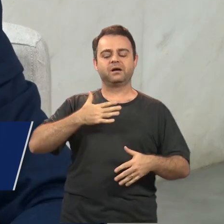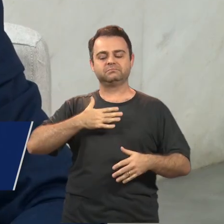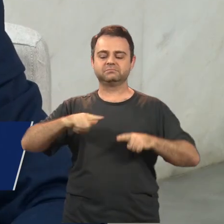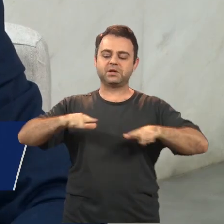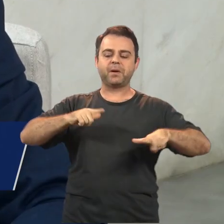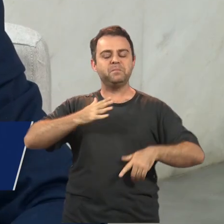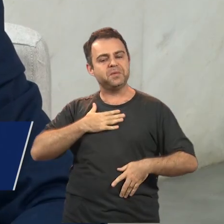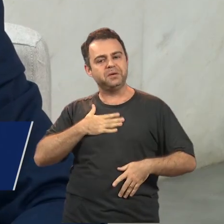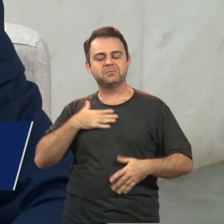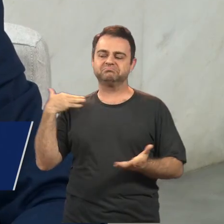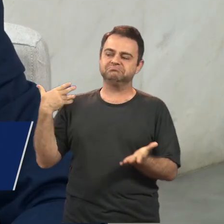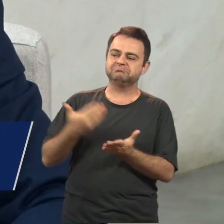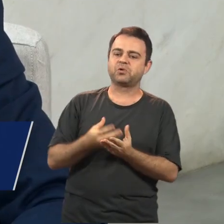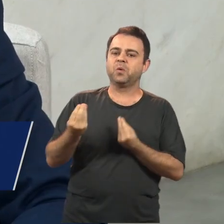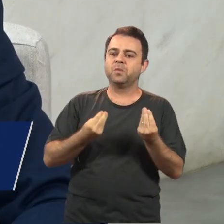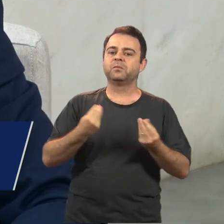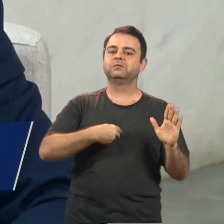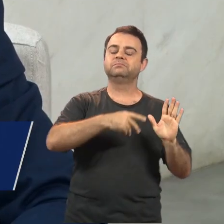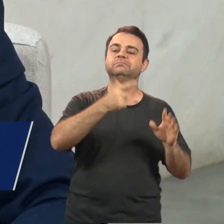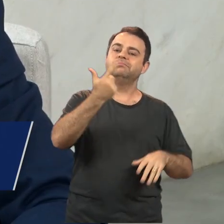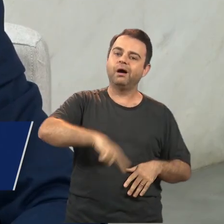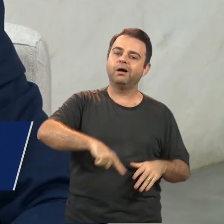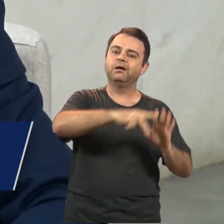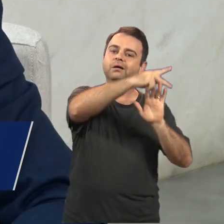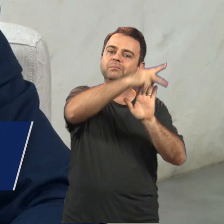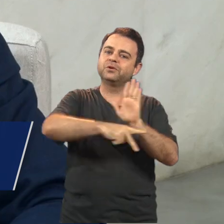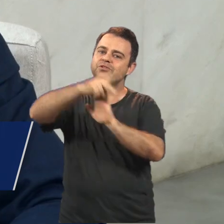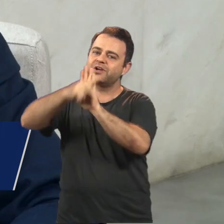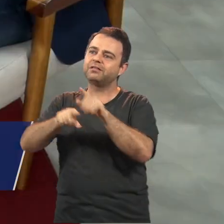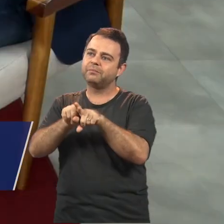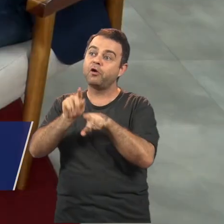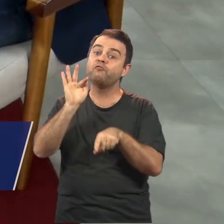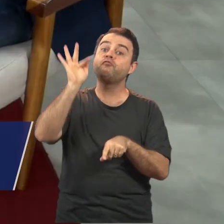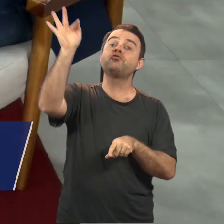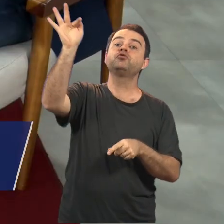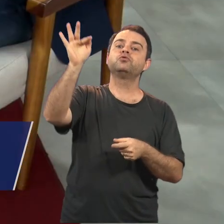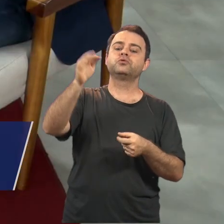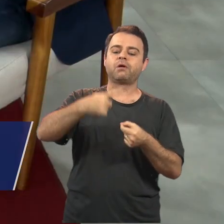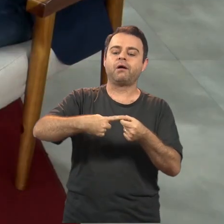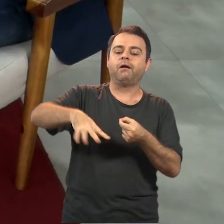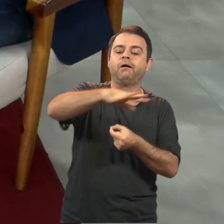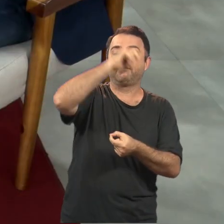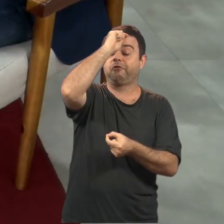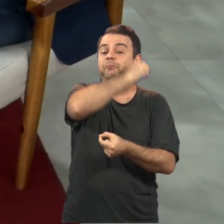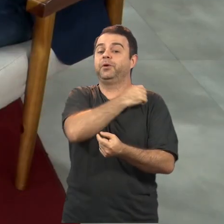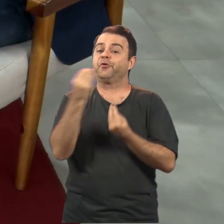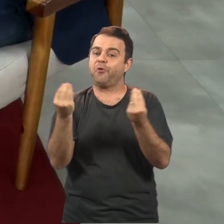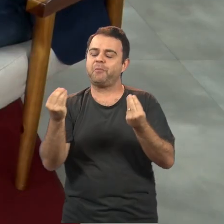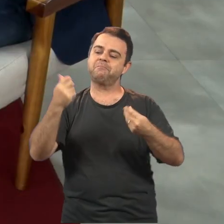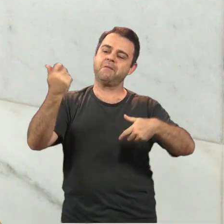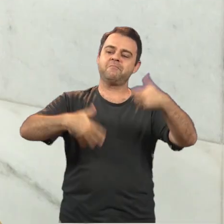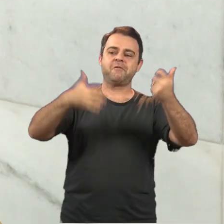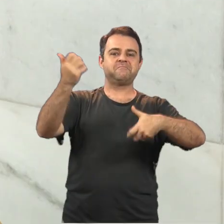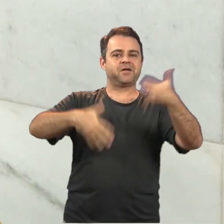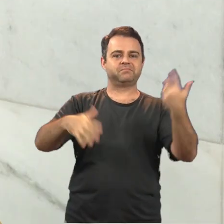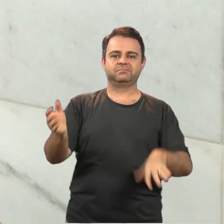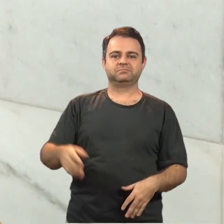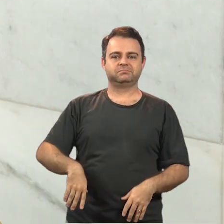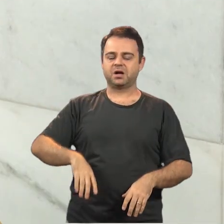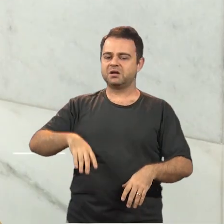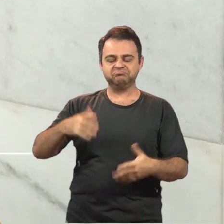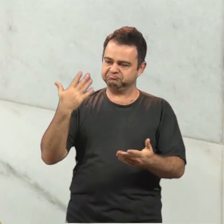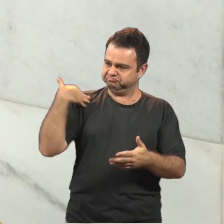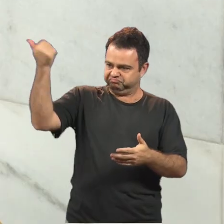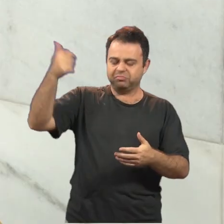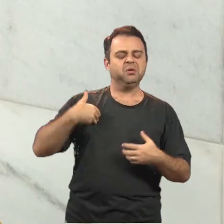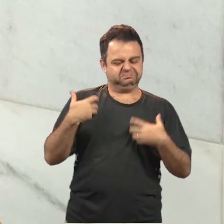futuro para a nossa cidade de São José do Rio Preto. E, para mim, a hora que vocês chamarem, sempre estarei aqui. Obrigada. Obrigado, agradeço. E eu